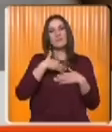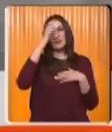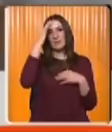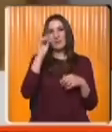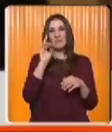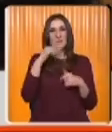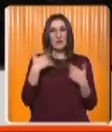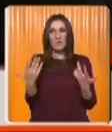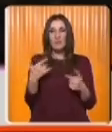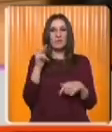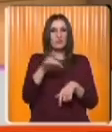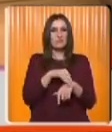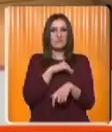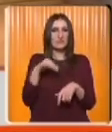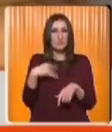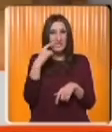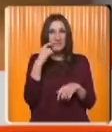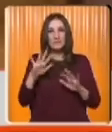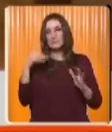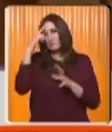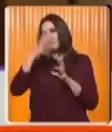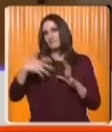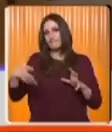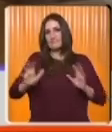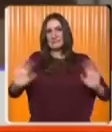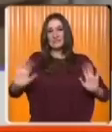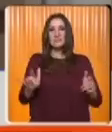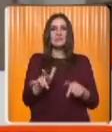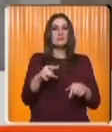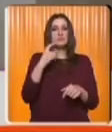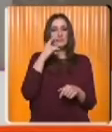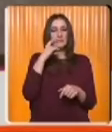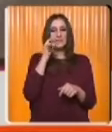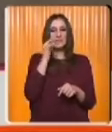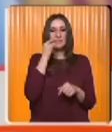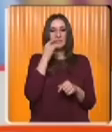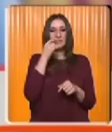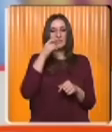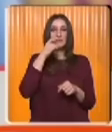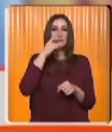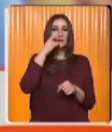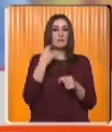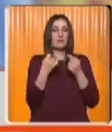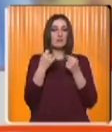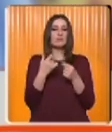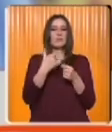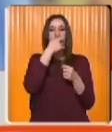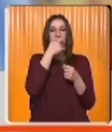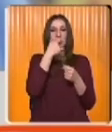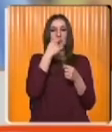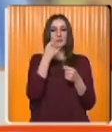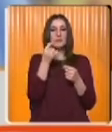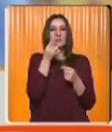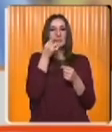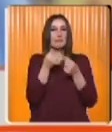aí, para ir ao dentista é complicado. Os dentes eram grandes, né, à frente, e a primeira prótese que me fizeram tinha uns dentes